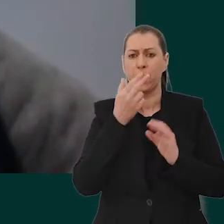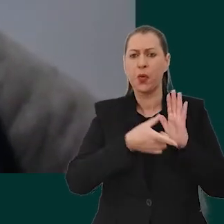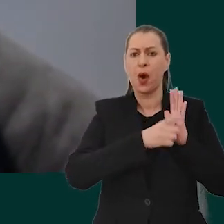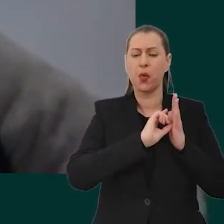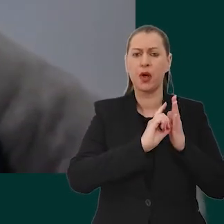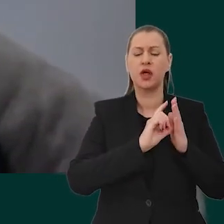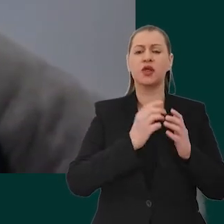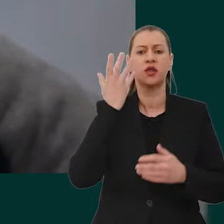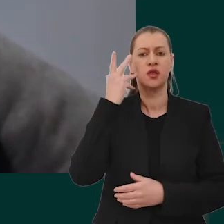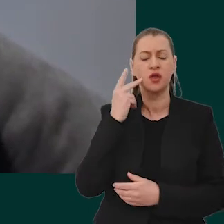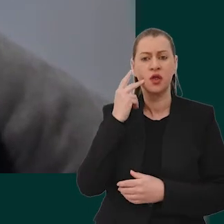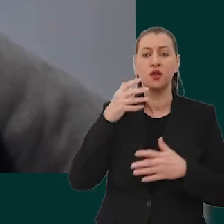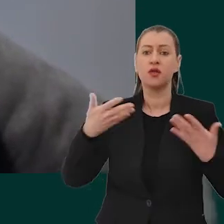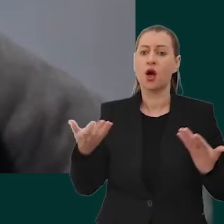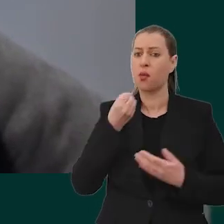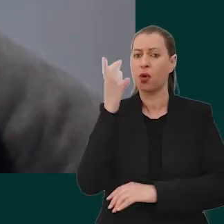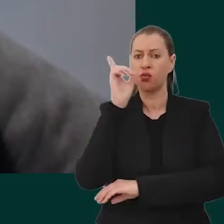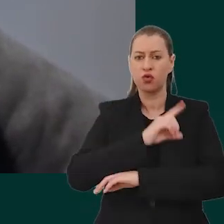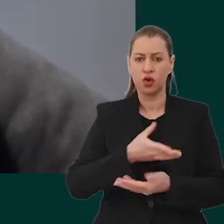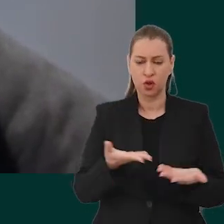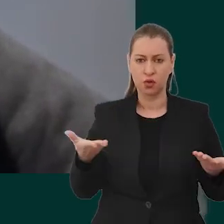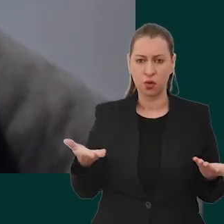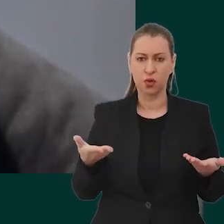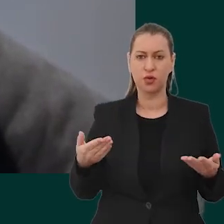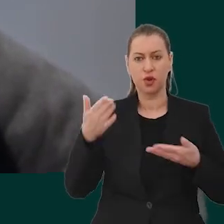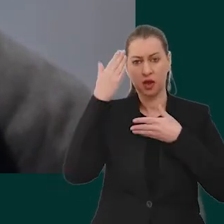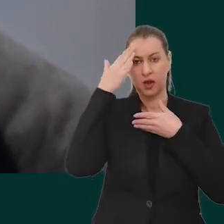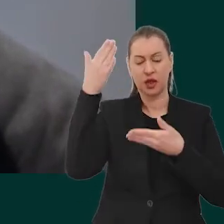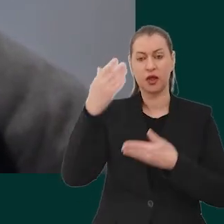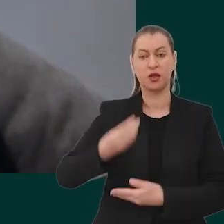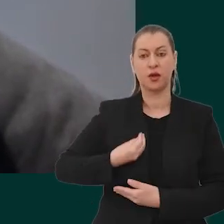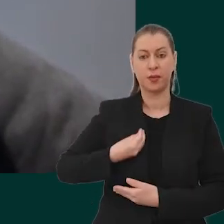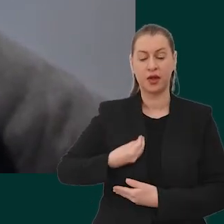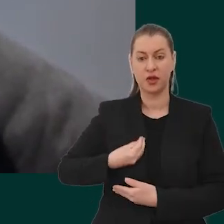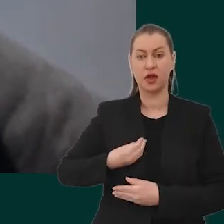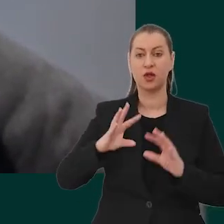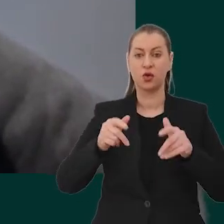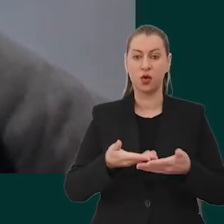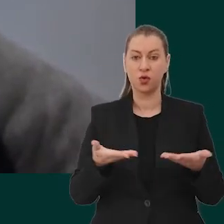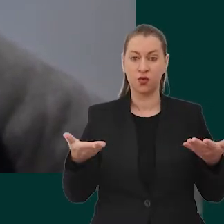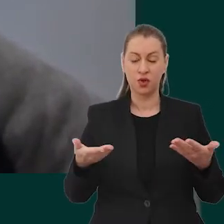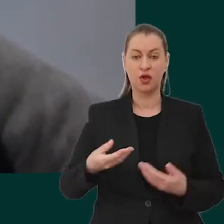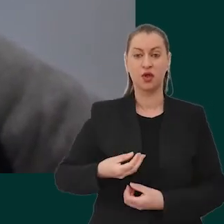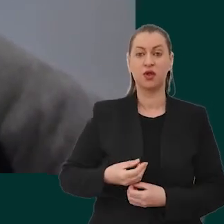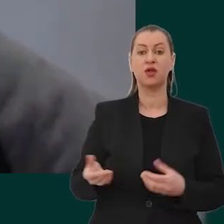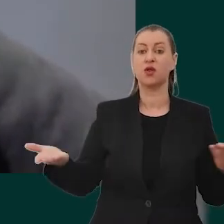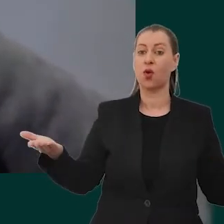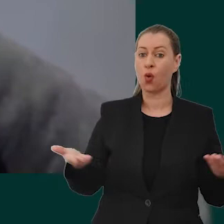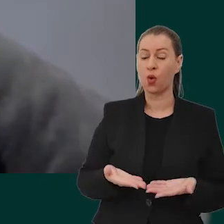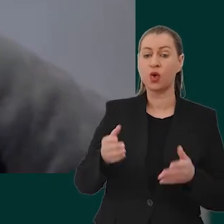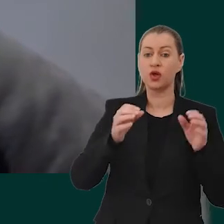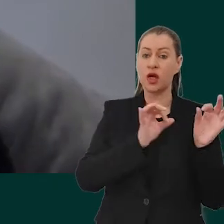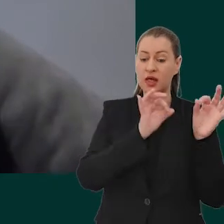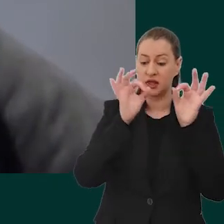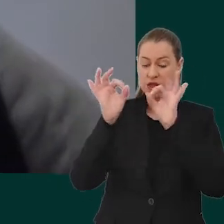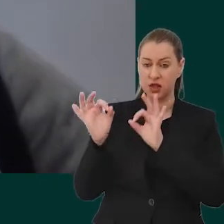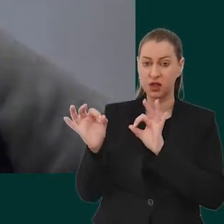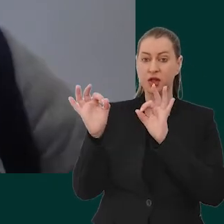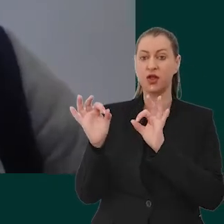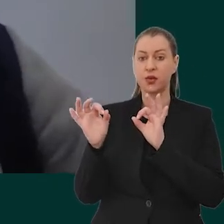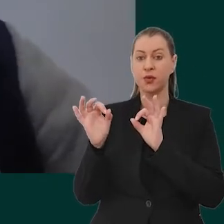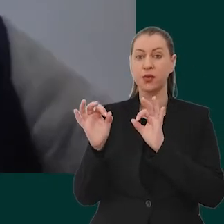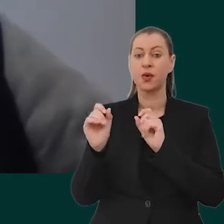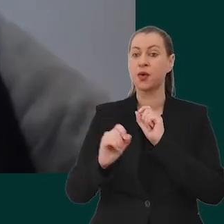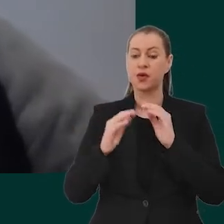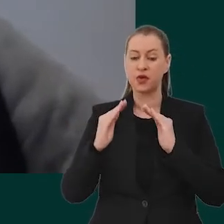outros dias. Então, bom dia a todos. Agradeço a presença de todos que estão online ou assistindo